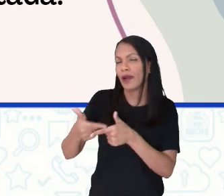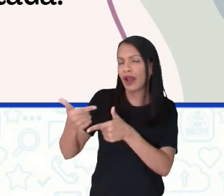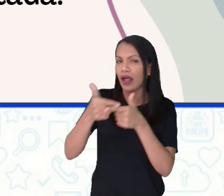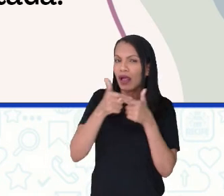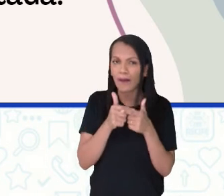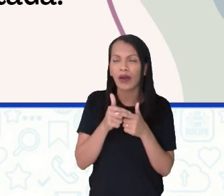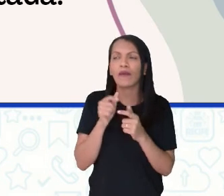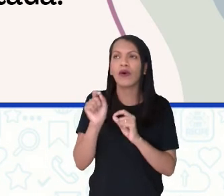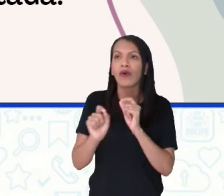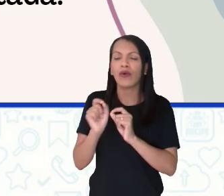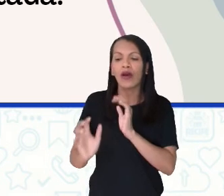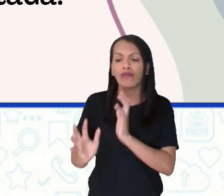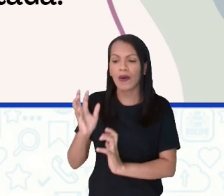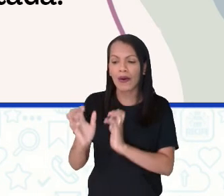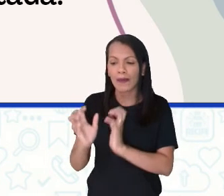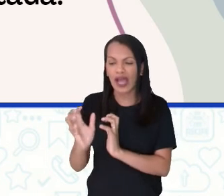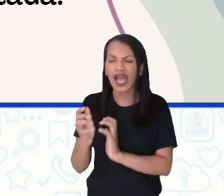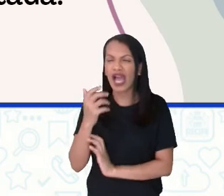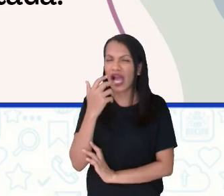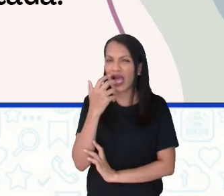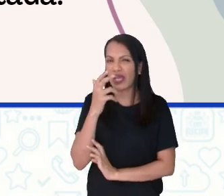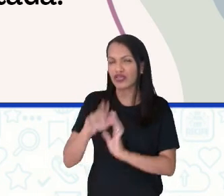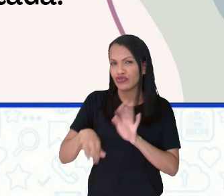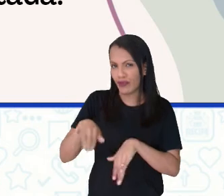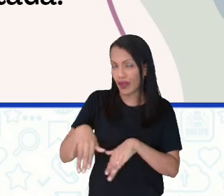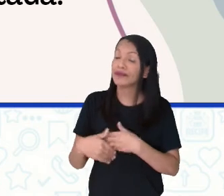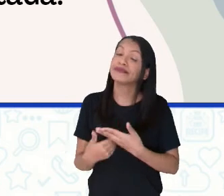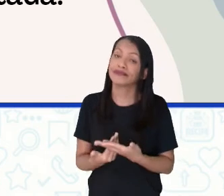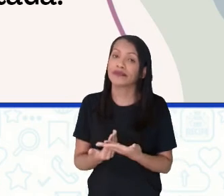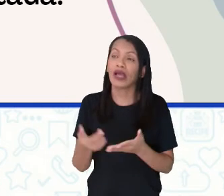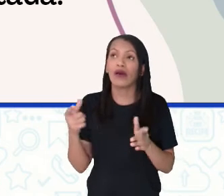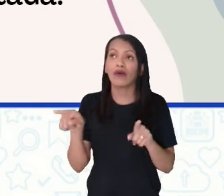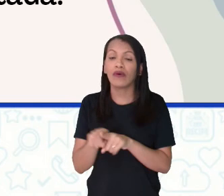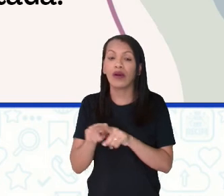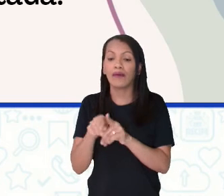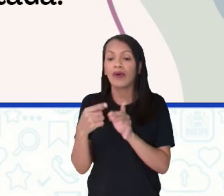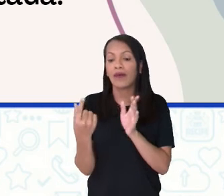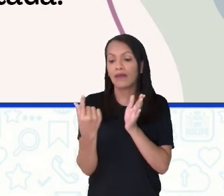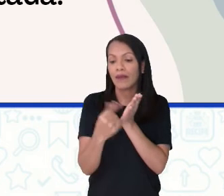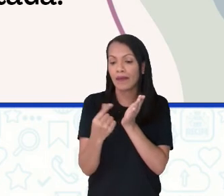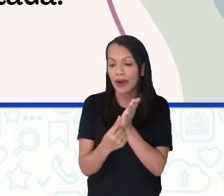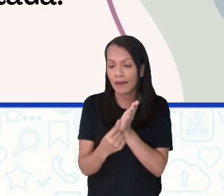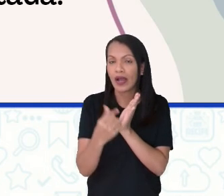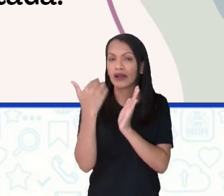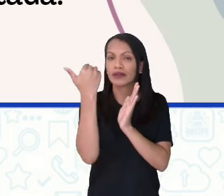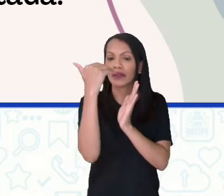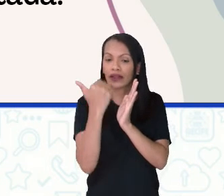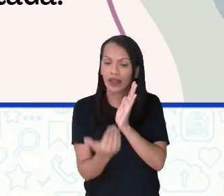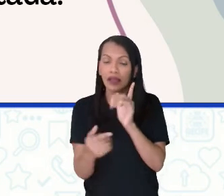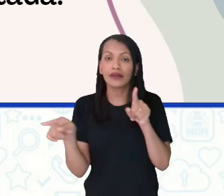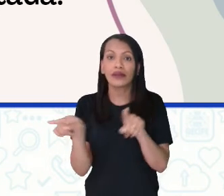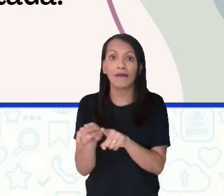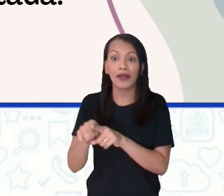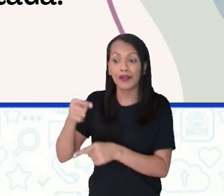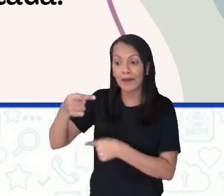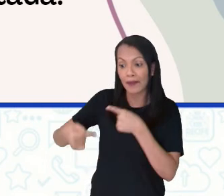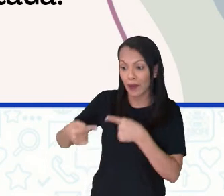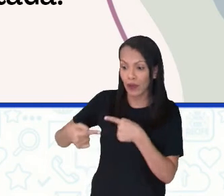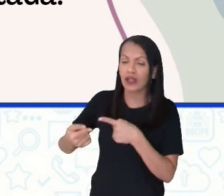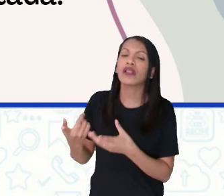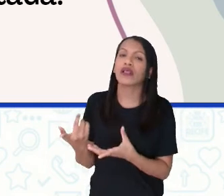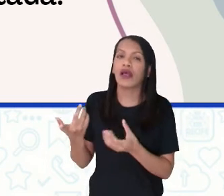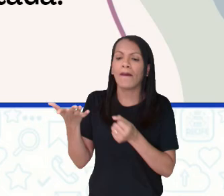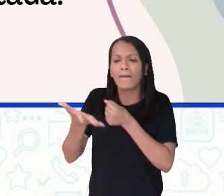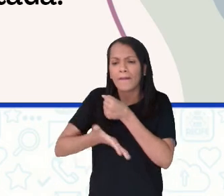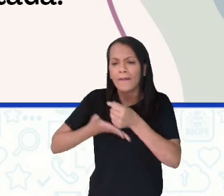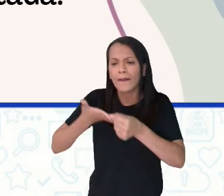vocês, em que são apresentados fatos, dados estatísticos e discursos de autoridade para fundamentar a